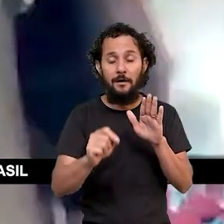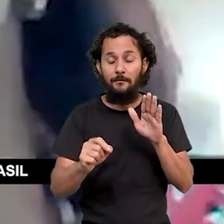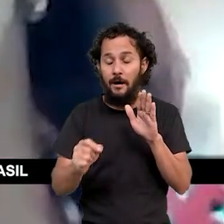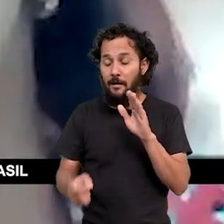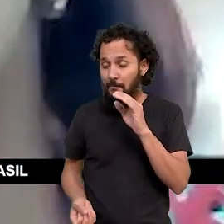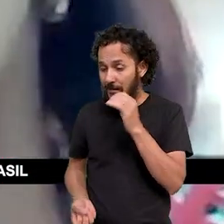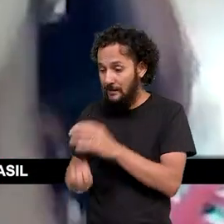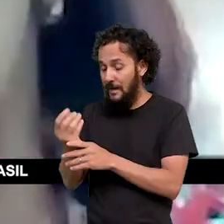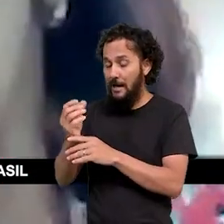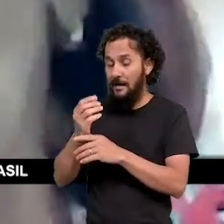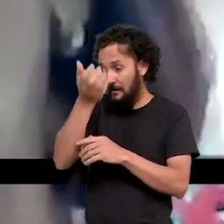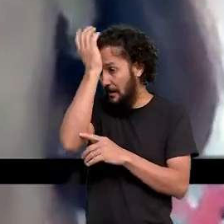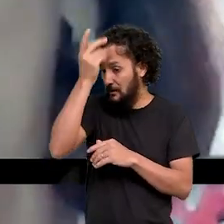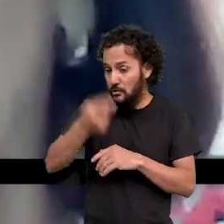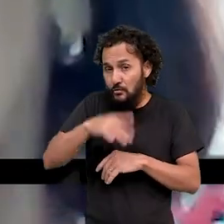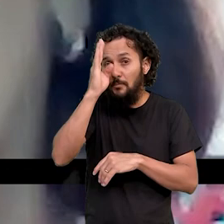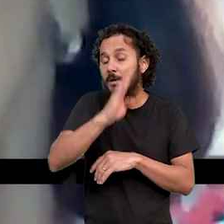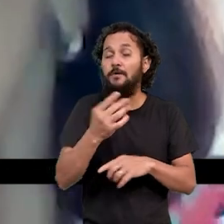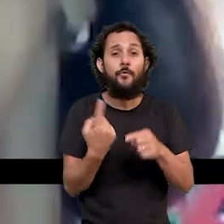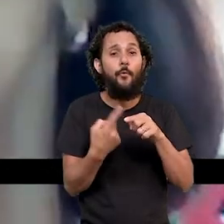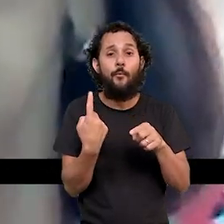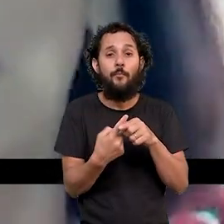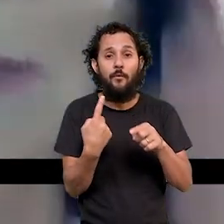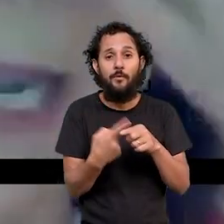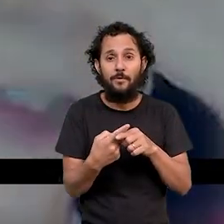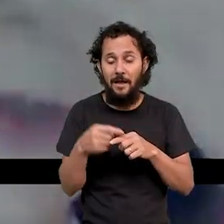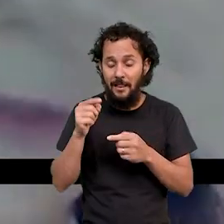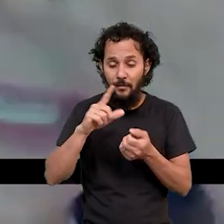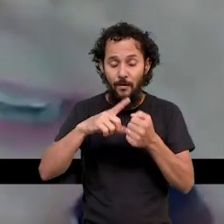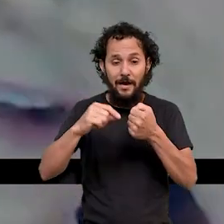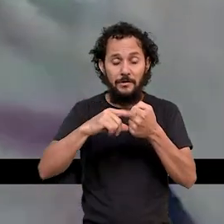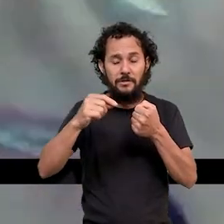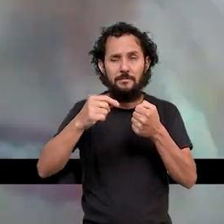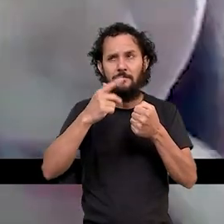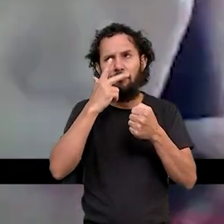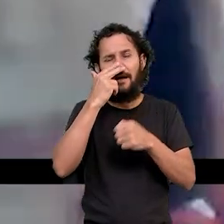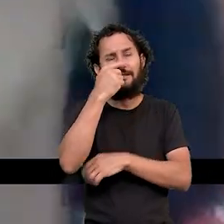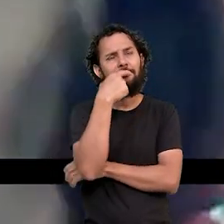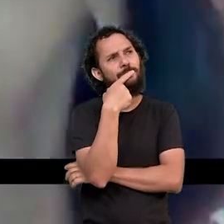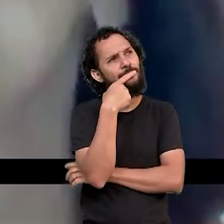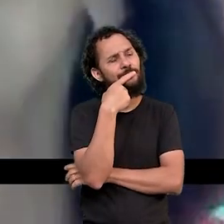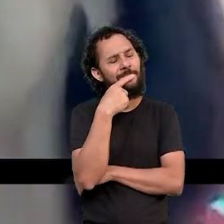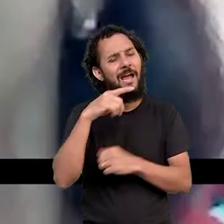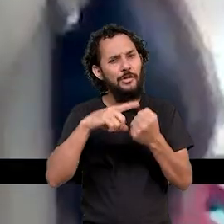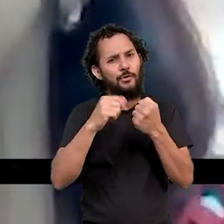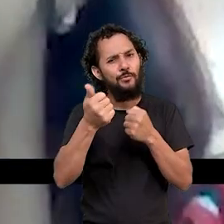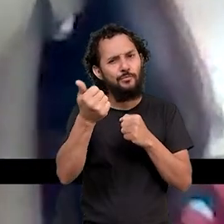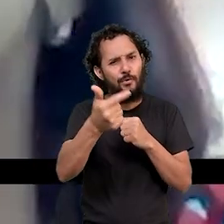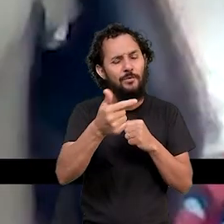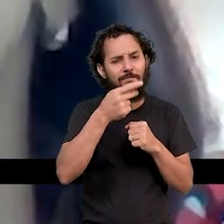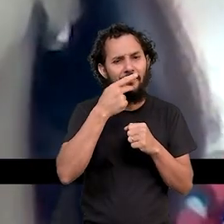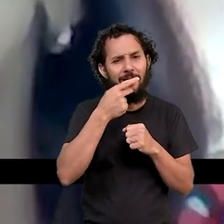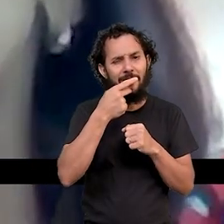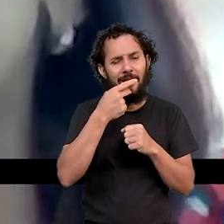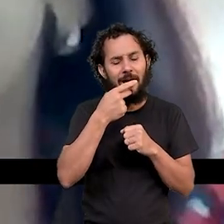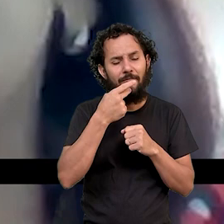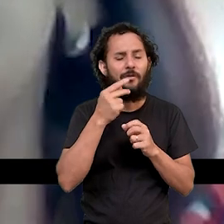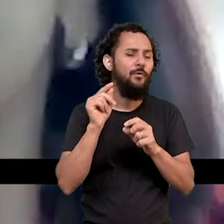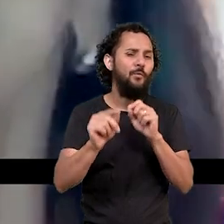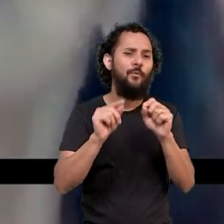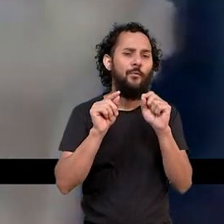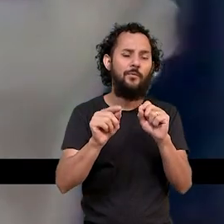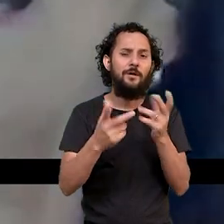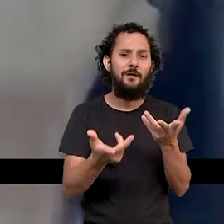das creches no Brasil, porque ela trazia em um dos seus artigos, se não me engano, o artigo 12, que vai exatamente